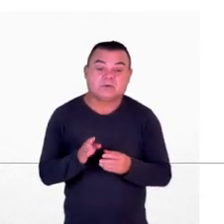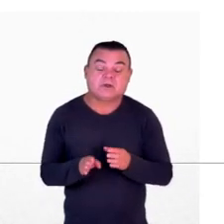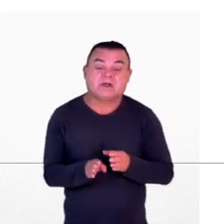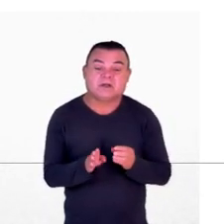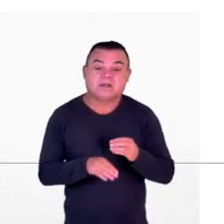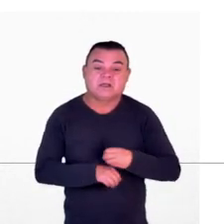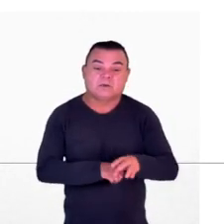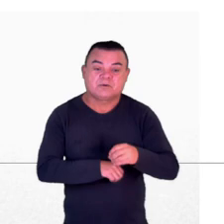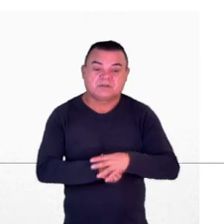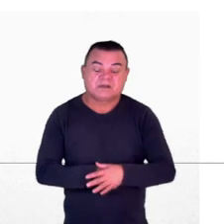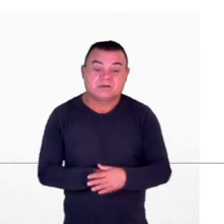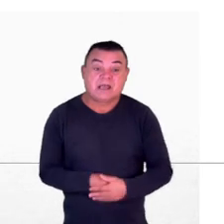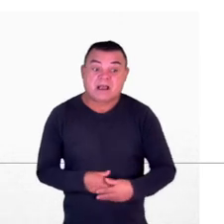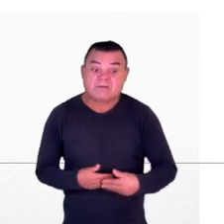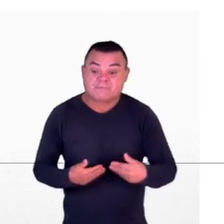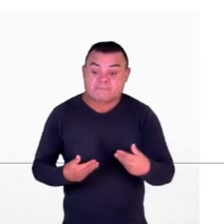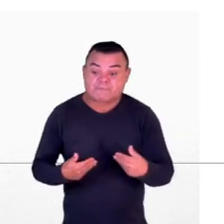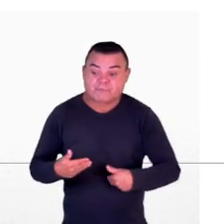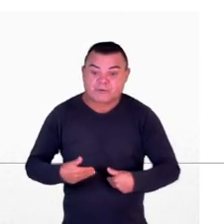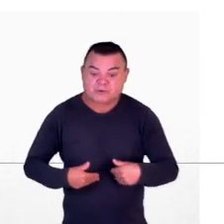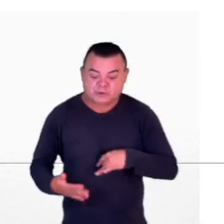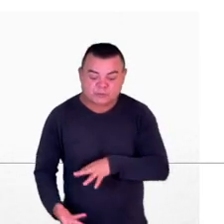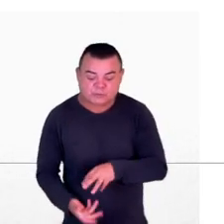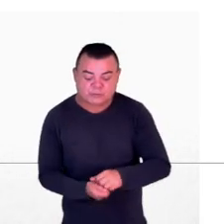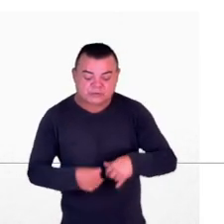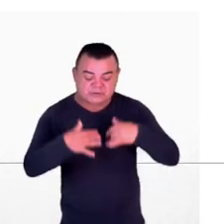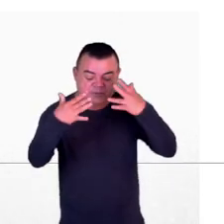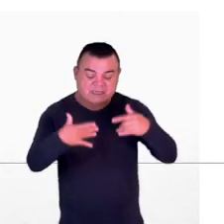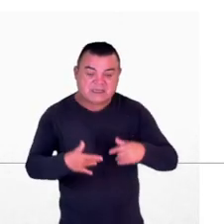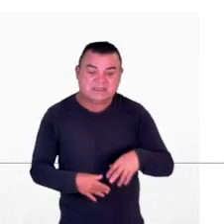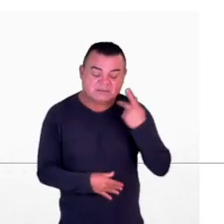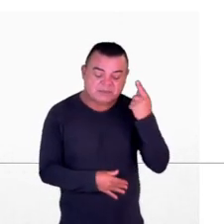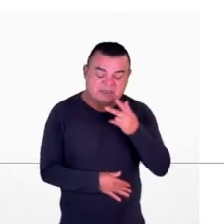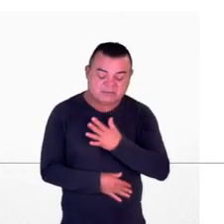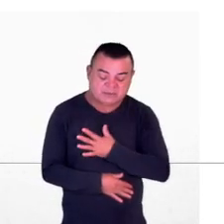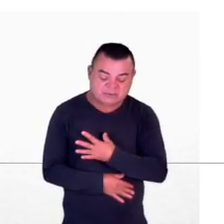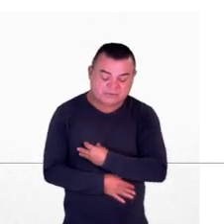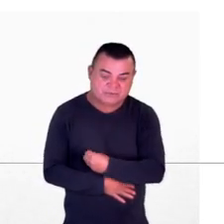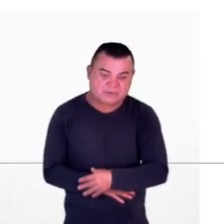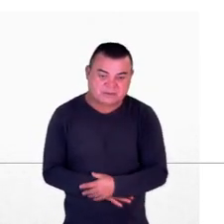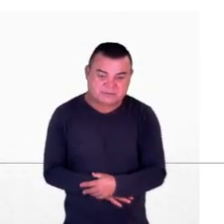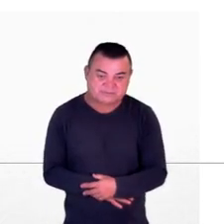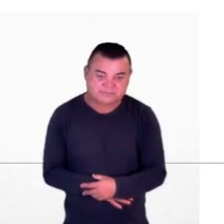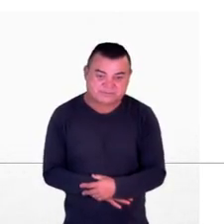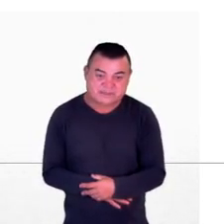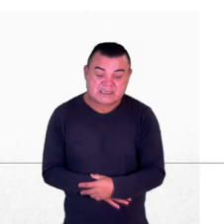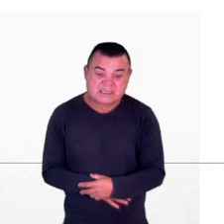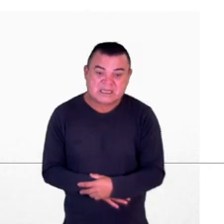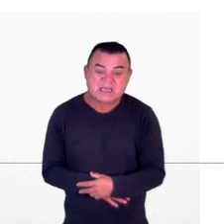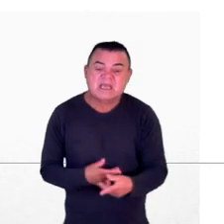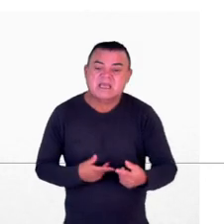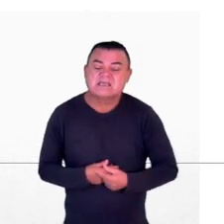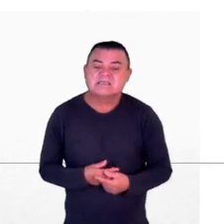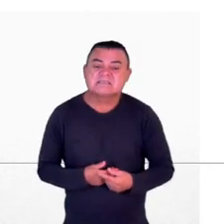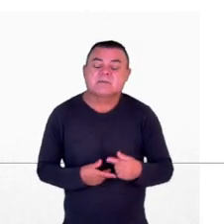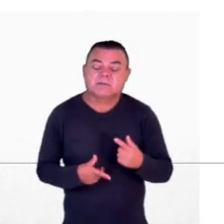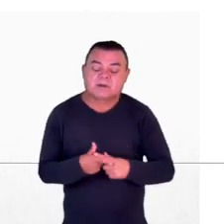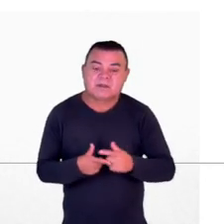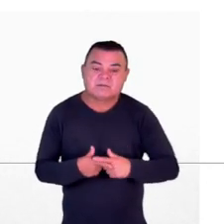a meu filho a questão da Fome ela é uma questão de ofensa a